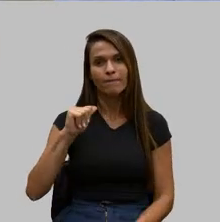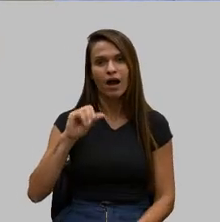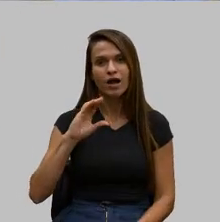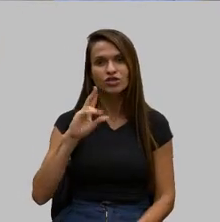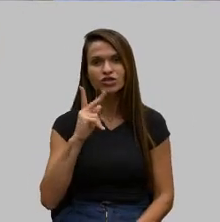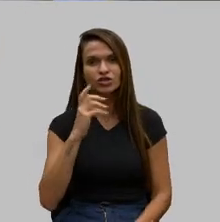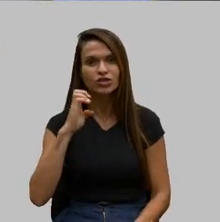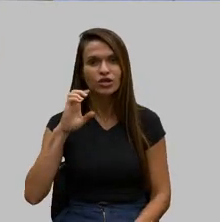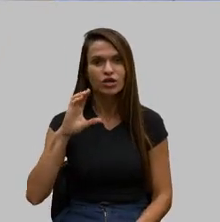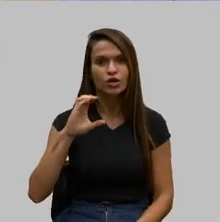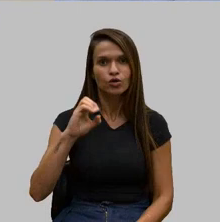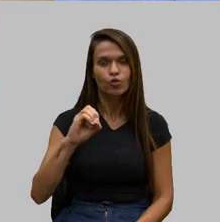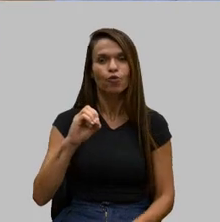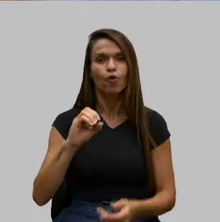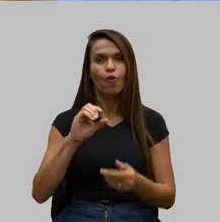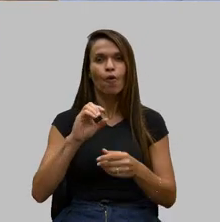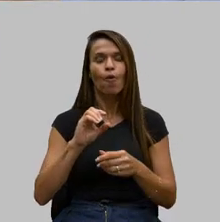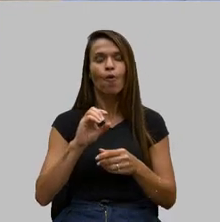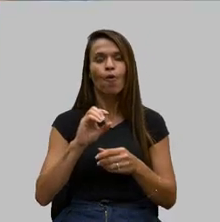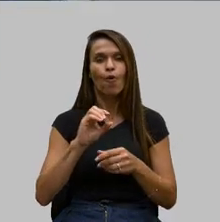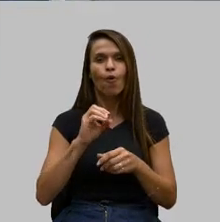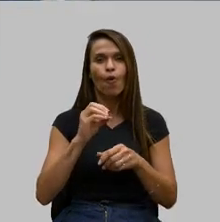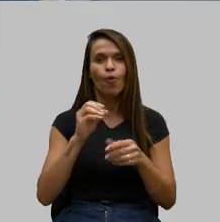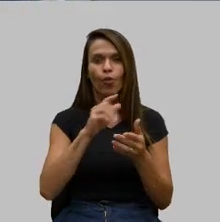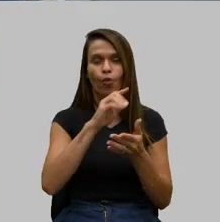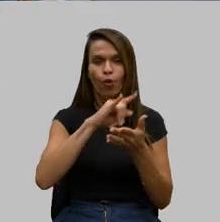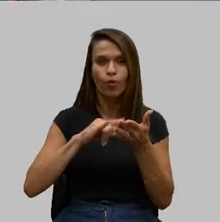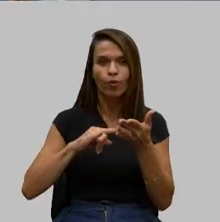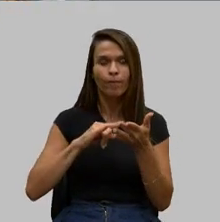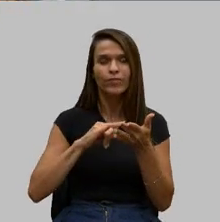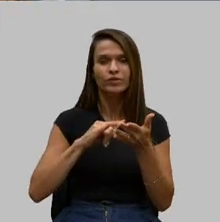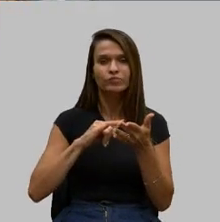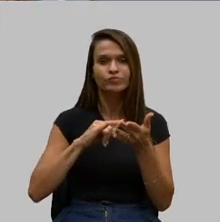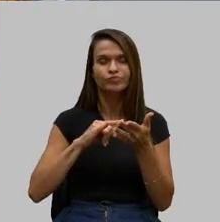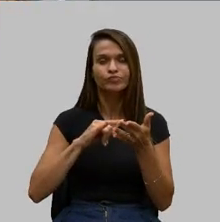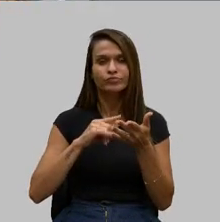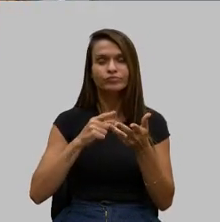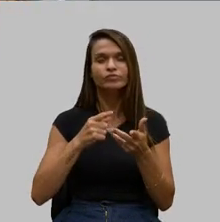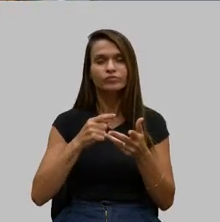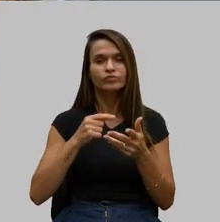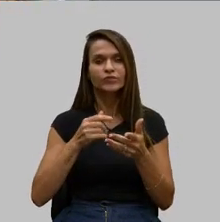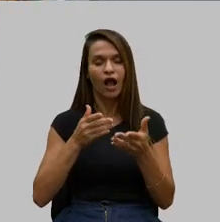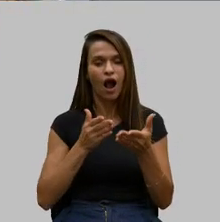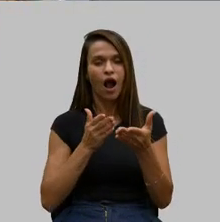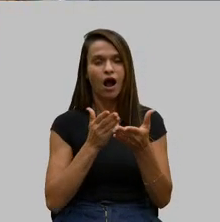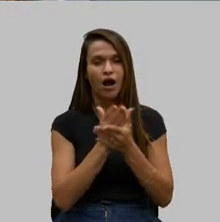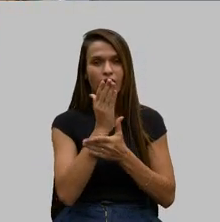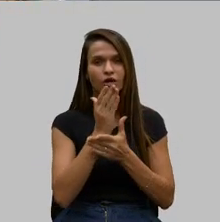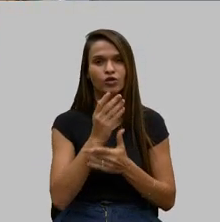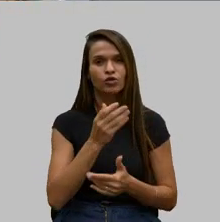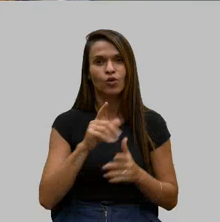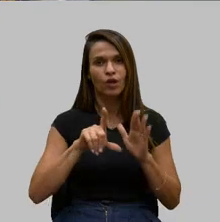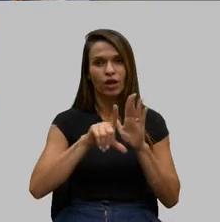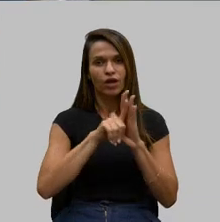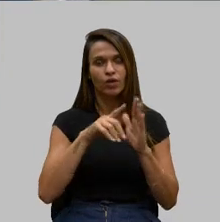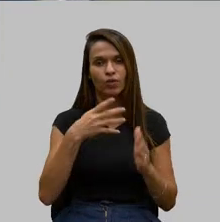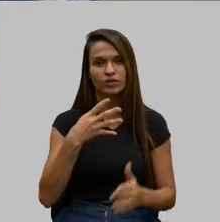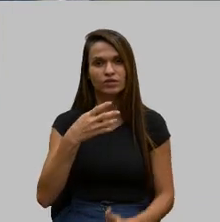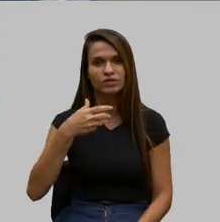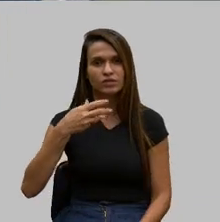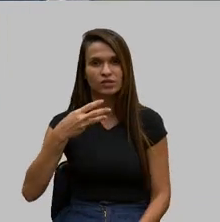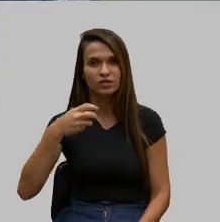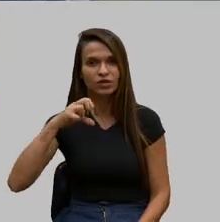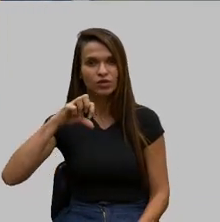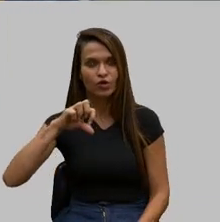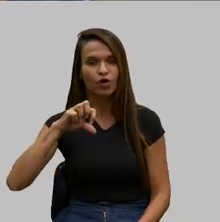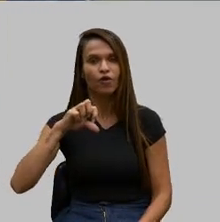Ofício 10/16 de22 solicitando que paute o projeto de lei 401 de29 de autoria